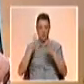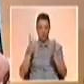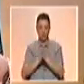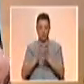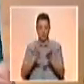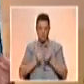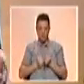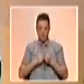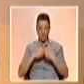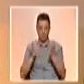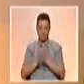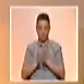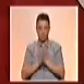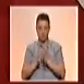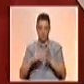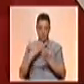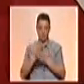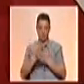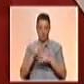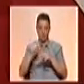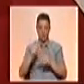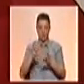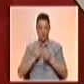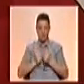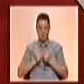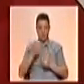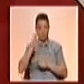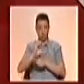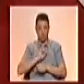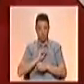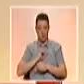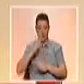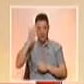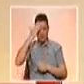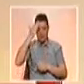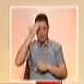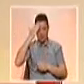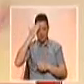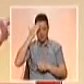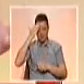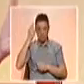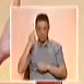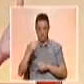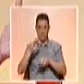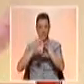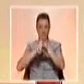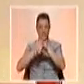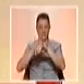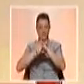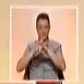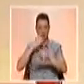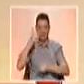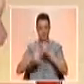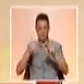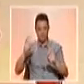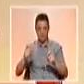formas. A Cristina ia dar mais alguns exemplos, não é? Mesmo da nossa poupança em casa? Eu, por exemplo, eu acho que há... E aí é que está a tal sensibilização das